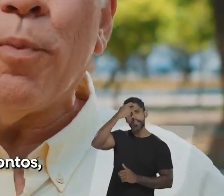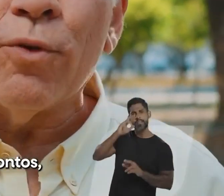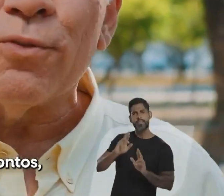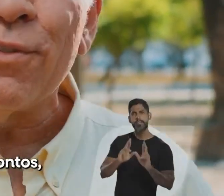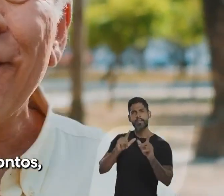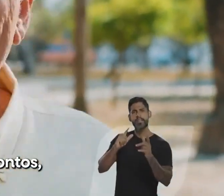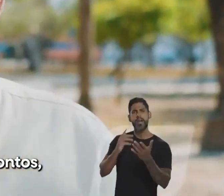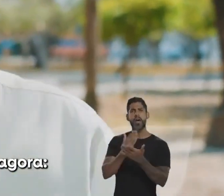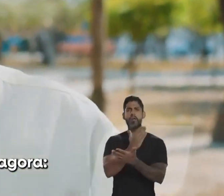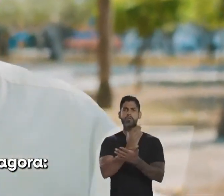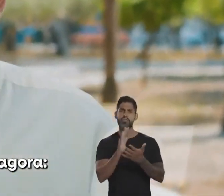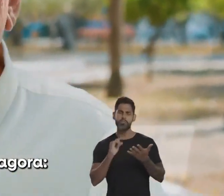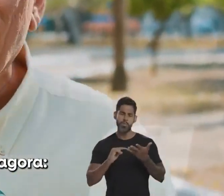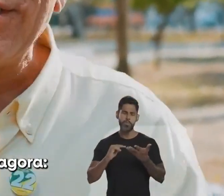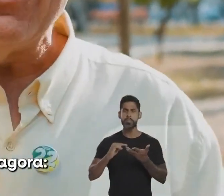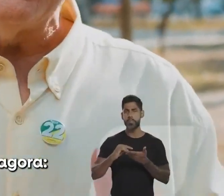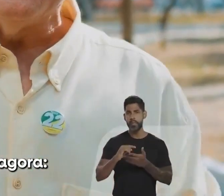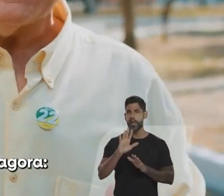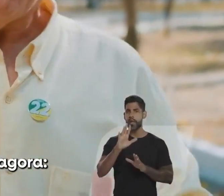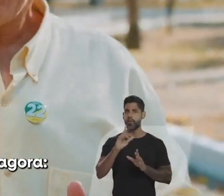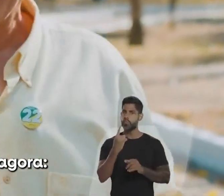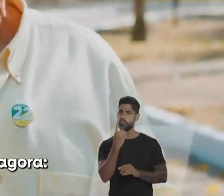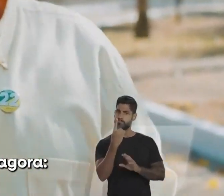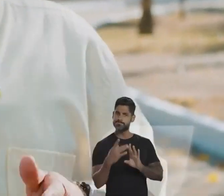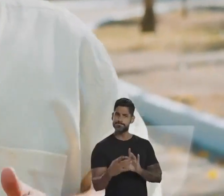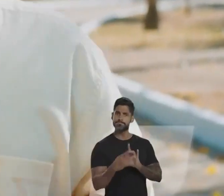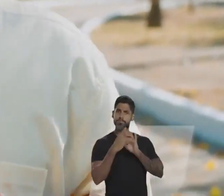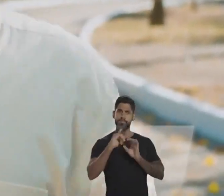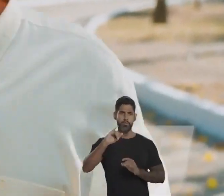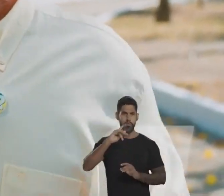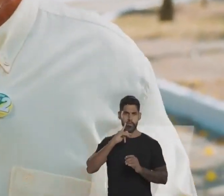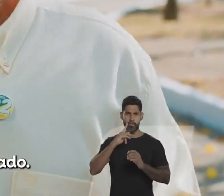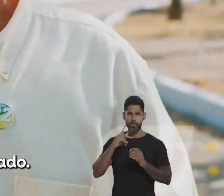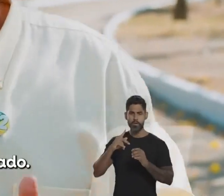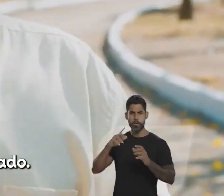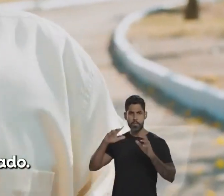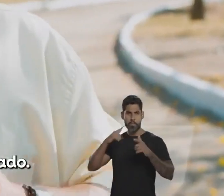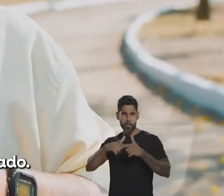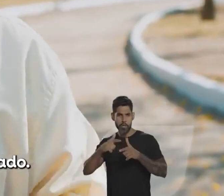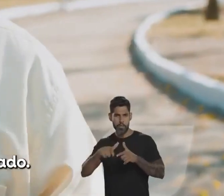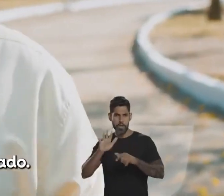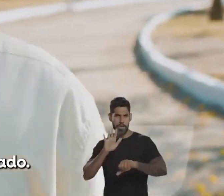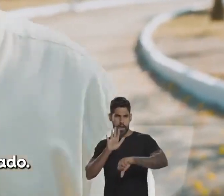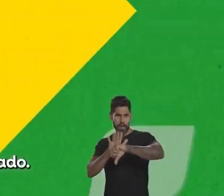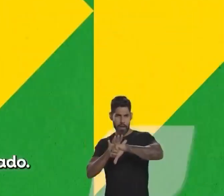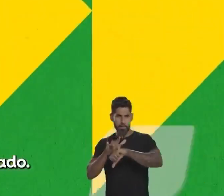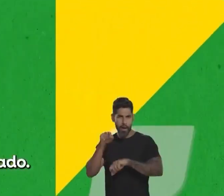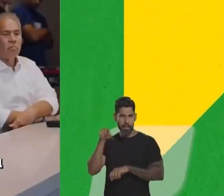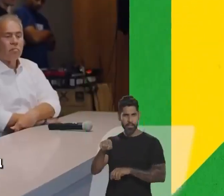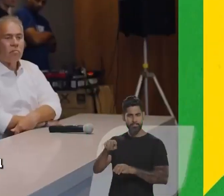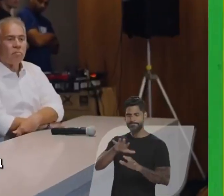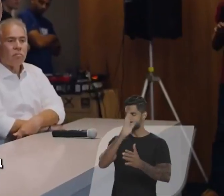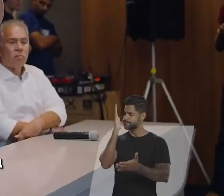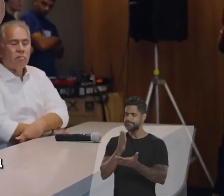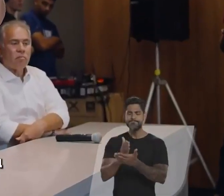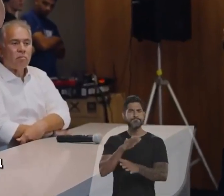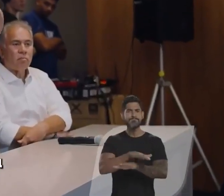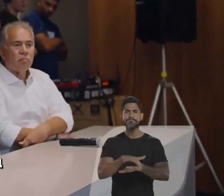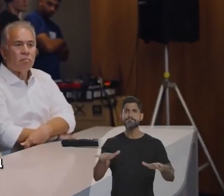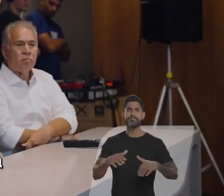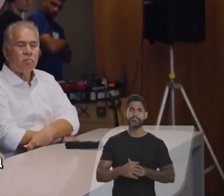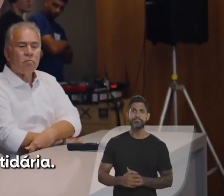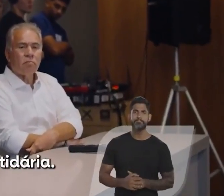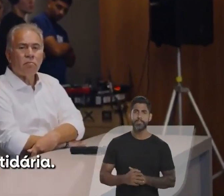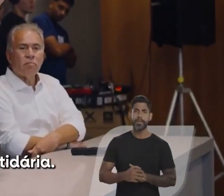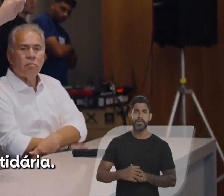em uns pontos, mas uma única coisa nos une agora. Tirar João Pessoa das garras do crime organizado. A cidade de João